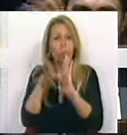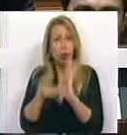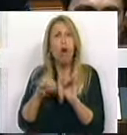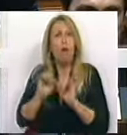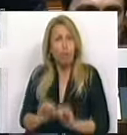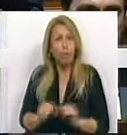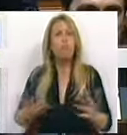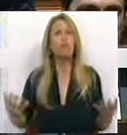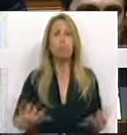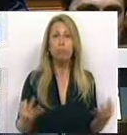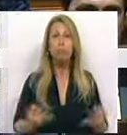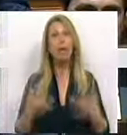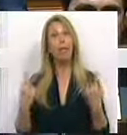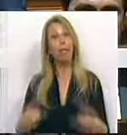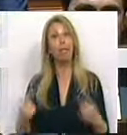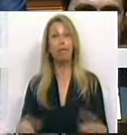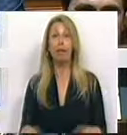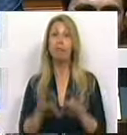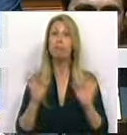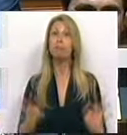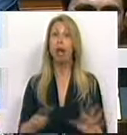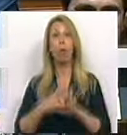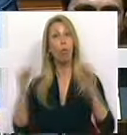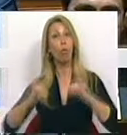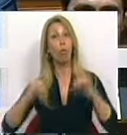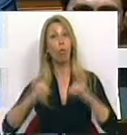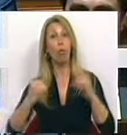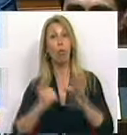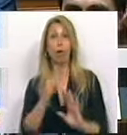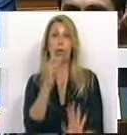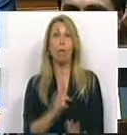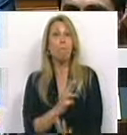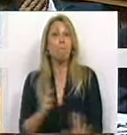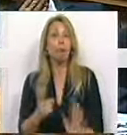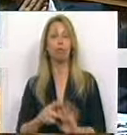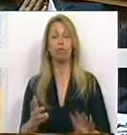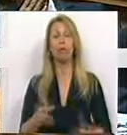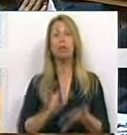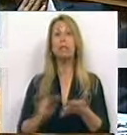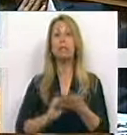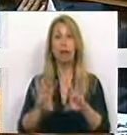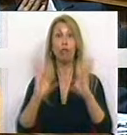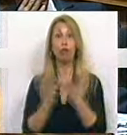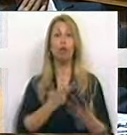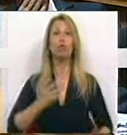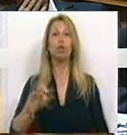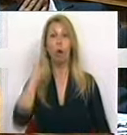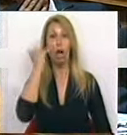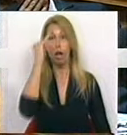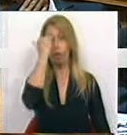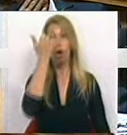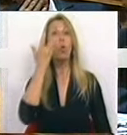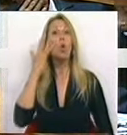resto, a bênção do atual secretário-geral, Dr. António Costa, transmitiu ao